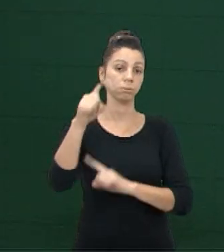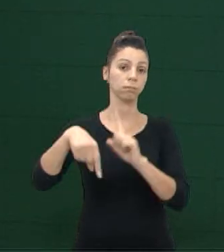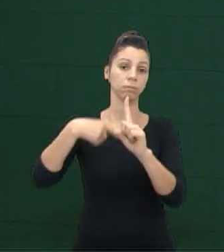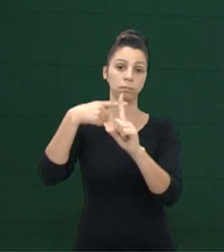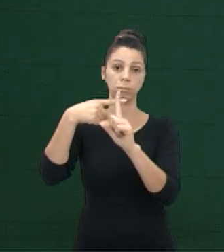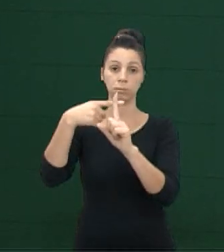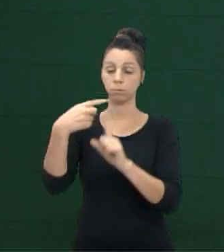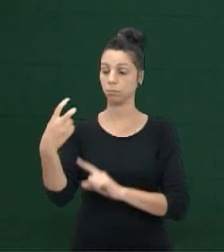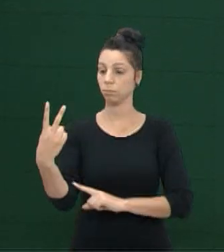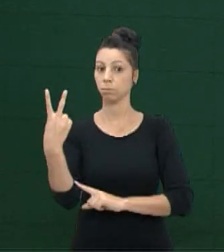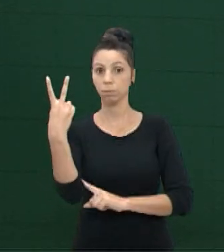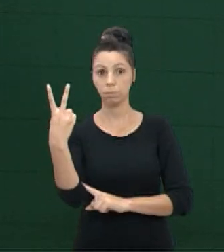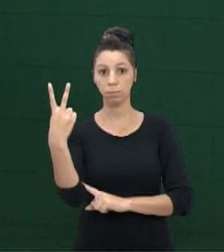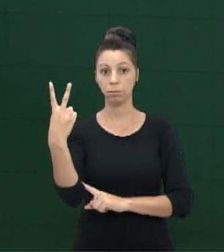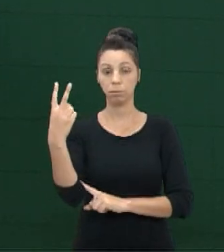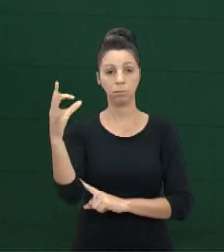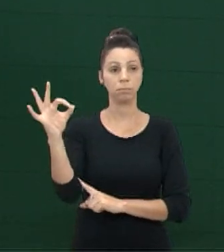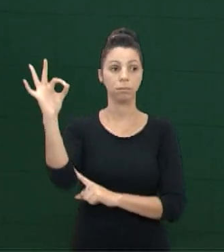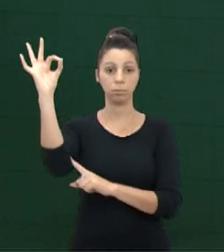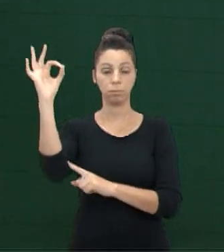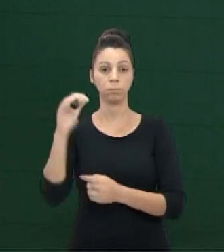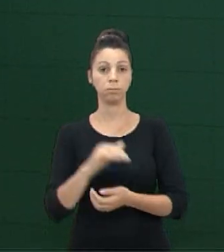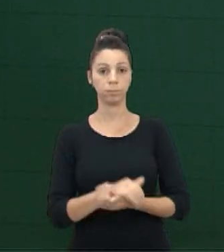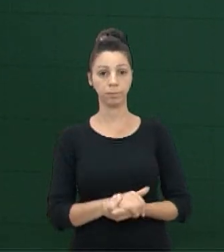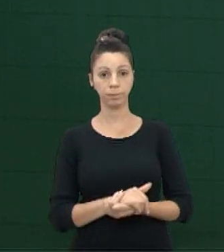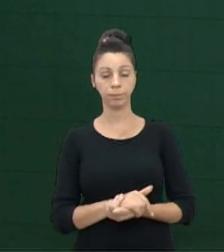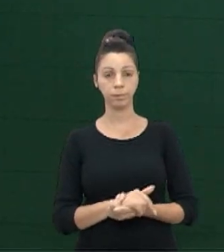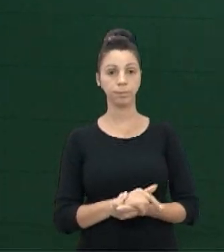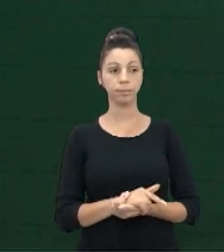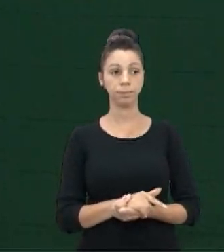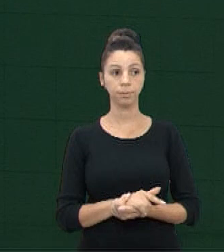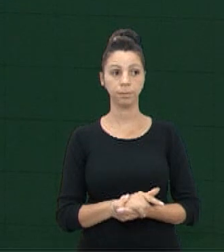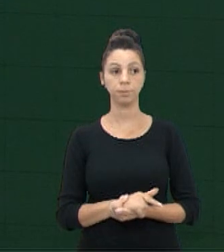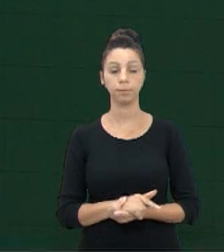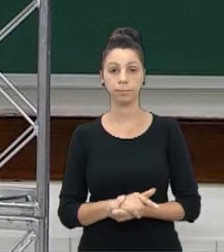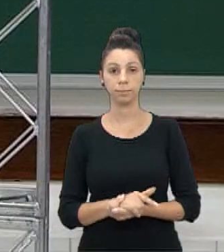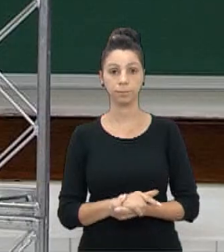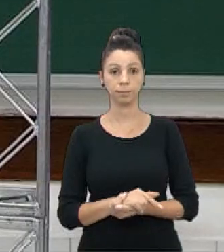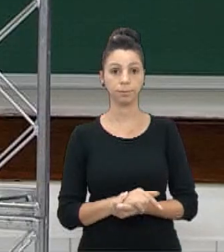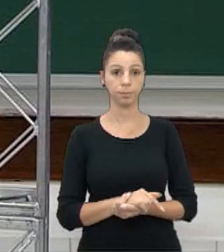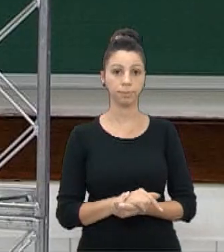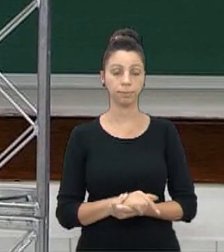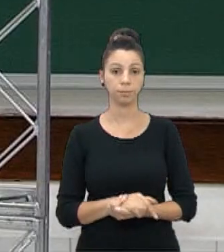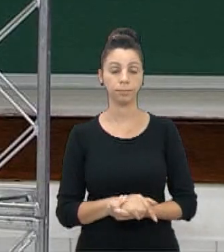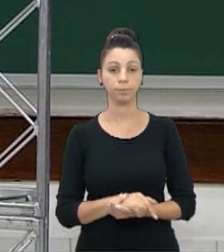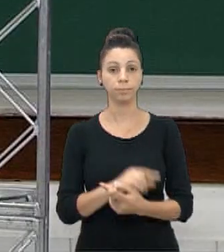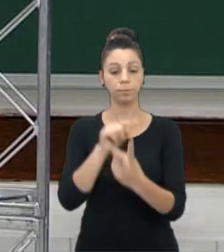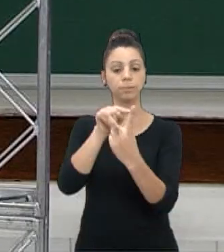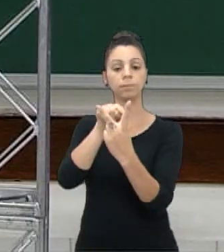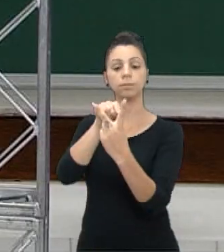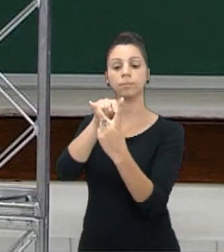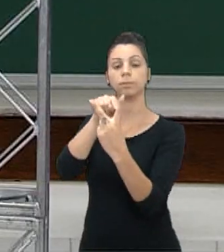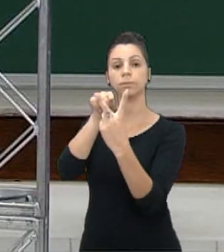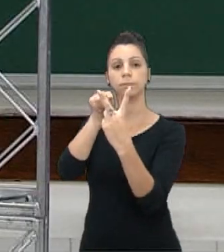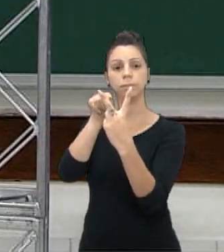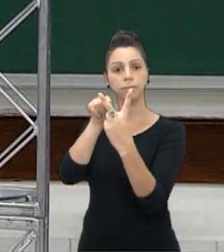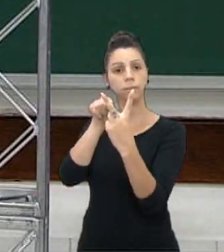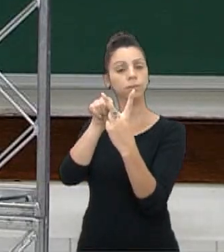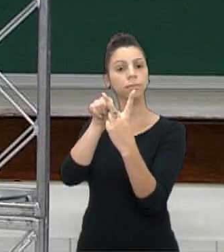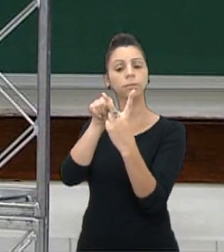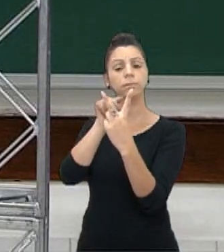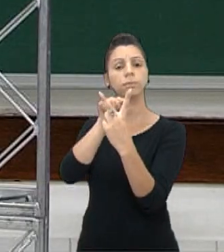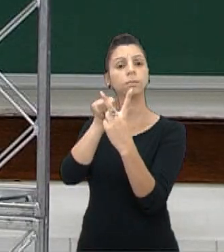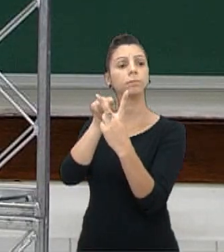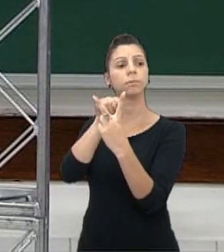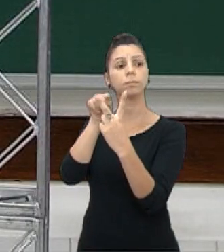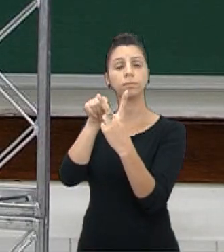mais 2 graus, eu tenho, então, que o ângulo inscrito procurado